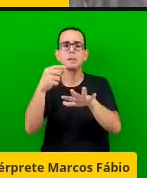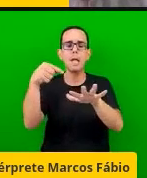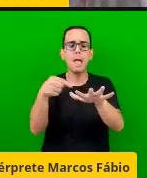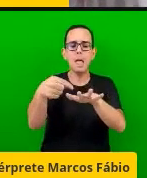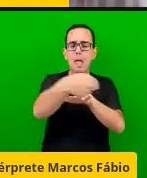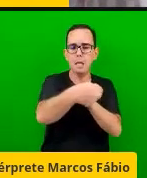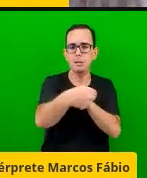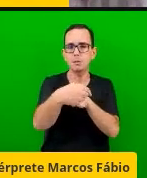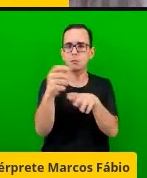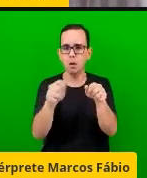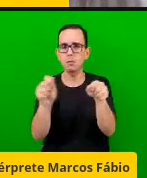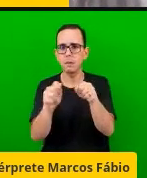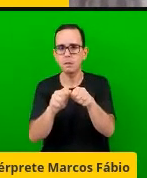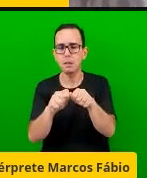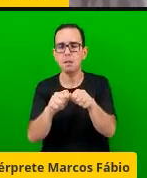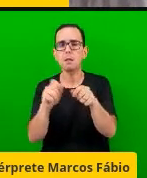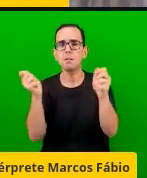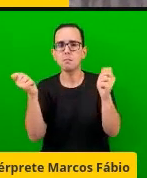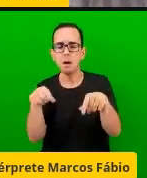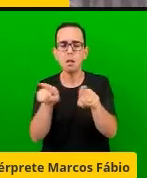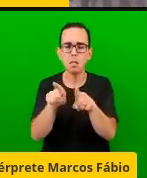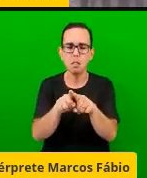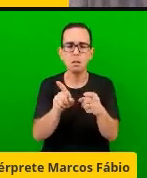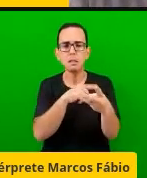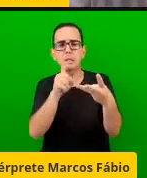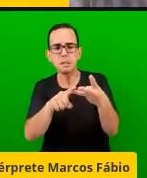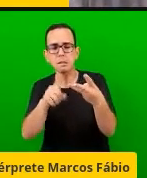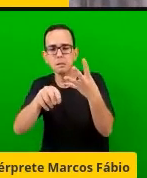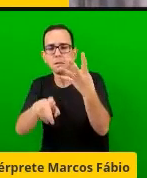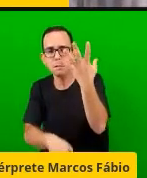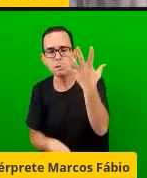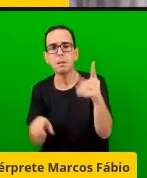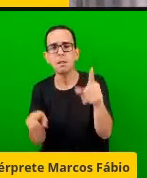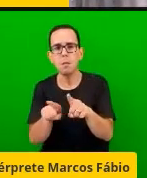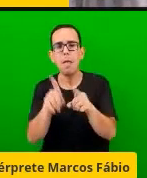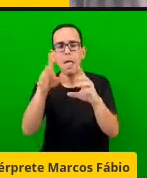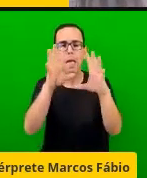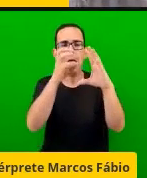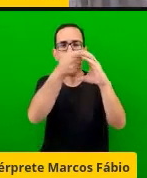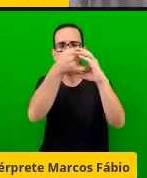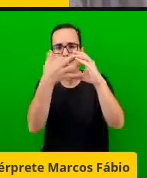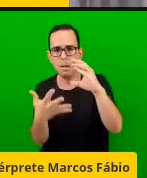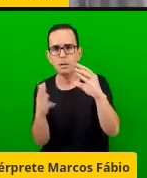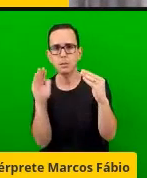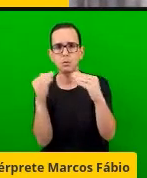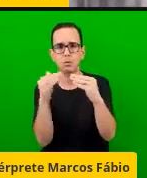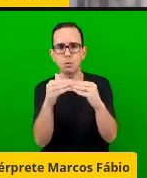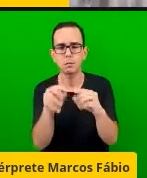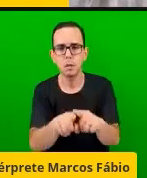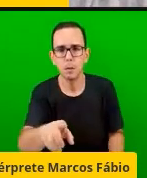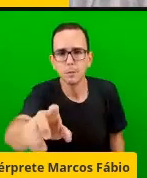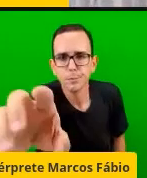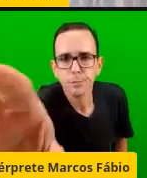de produção, na fragmentação da produção, na terceirização e assim por diante. São aspectos relacionados a isso, tá?